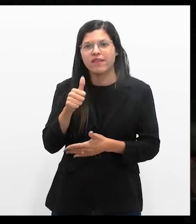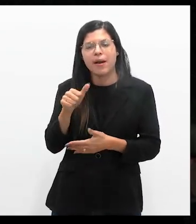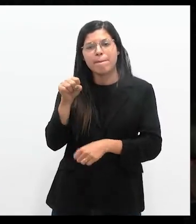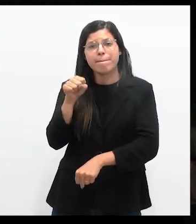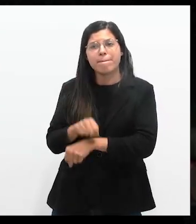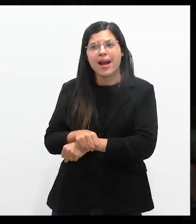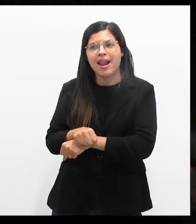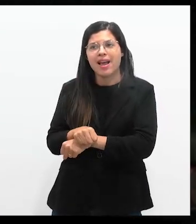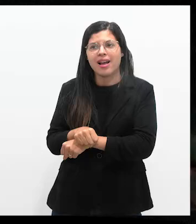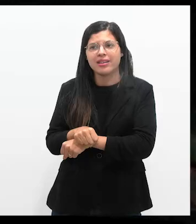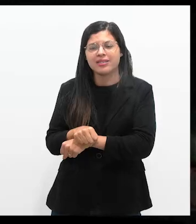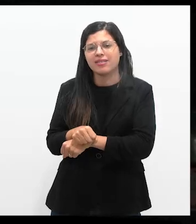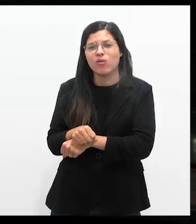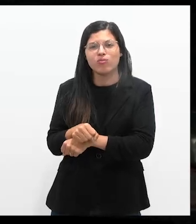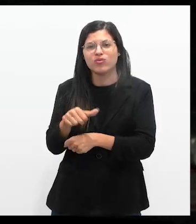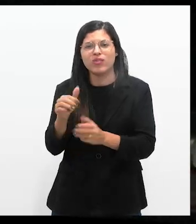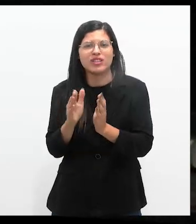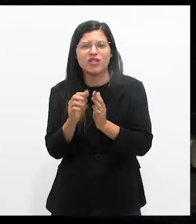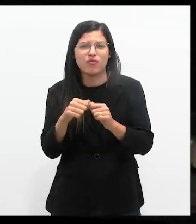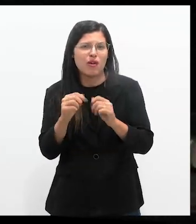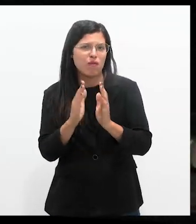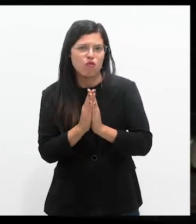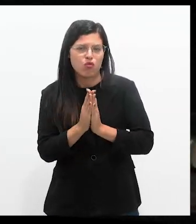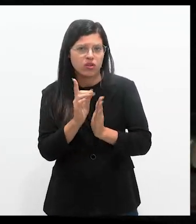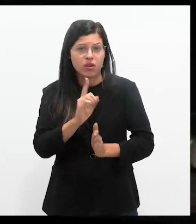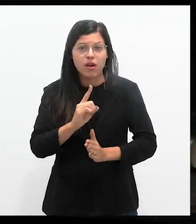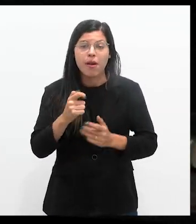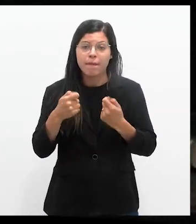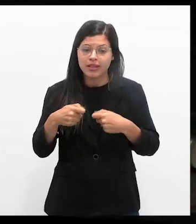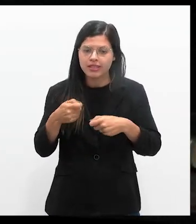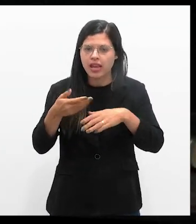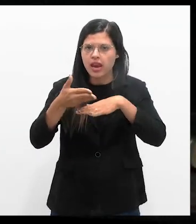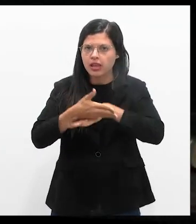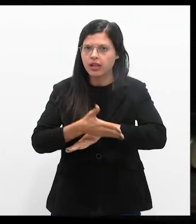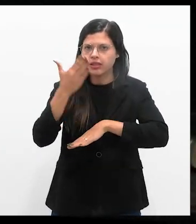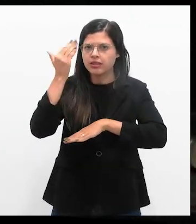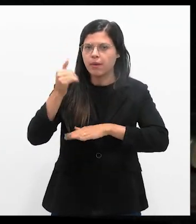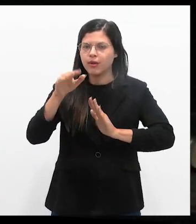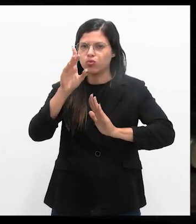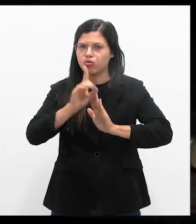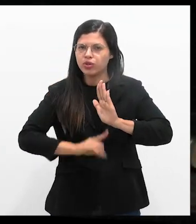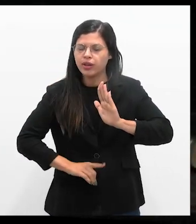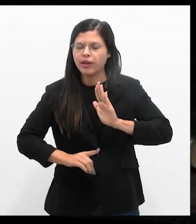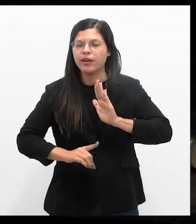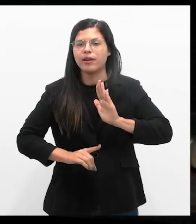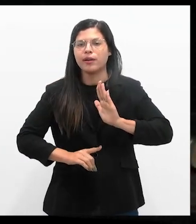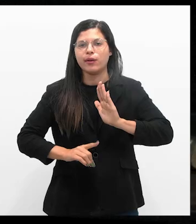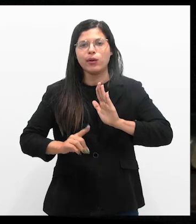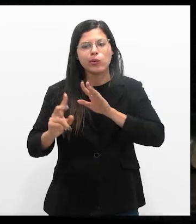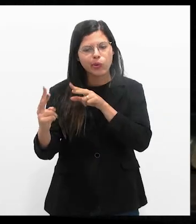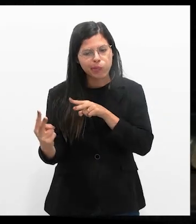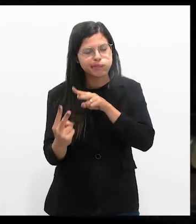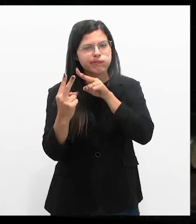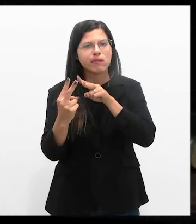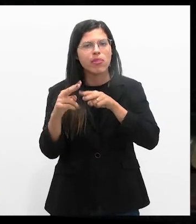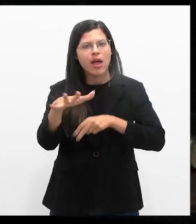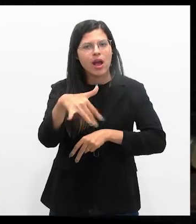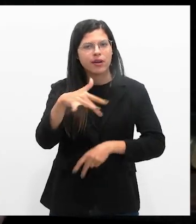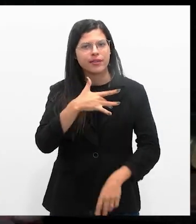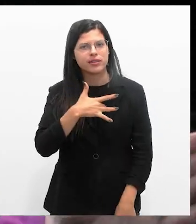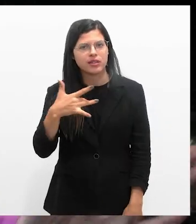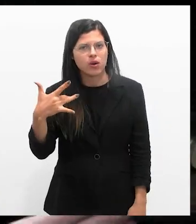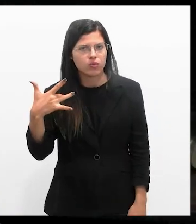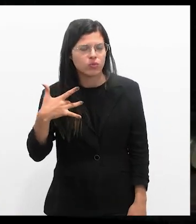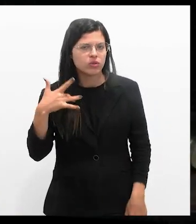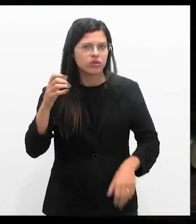não ficar de pires na mão como se fosse um favor. Ela tem que chegar sabendo dos seus direitos, olhando no olho,